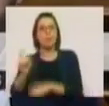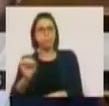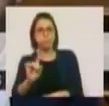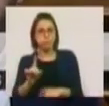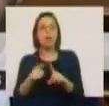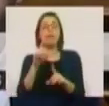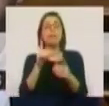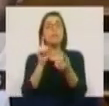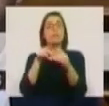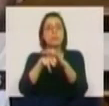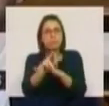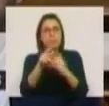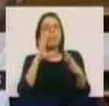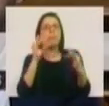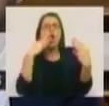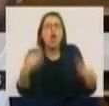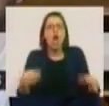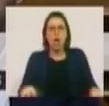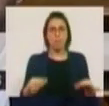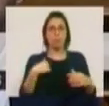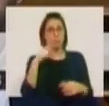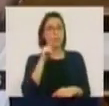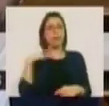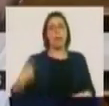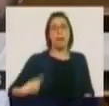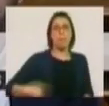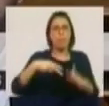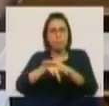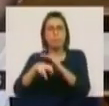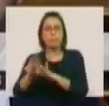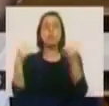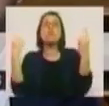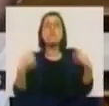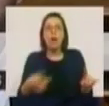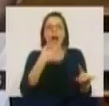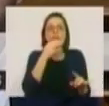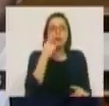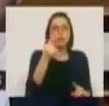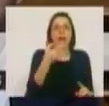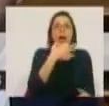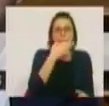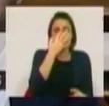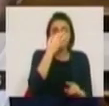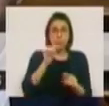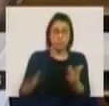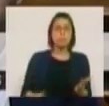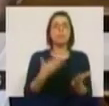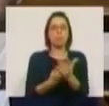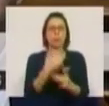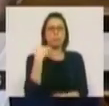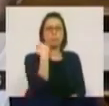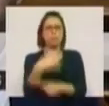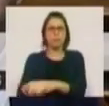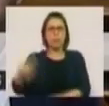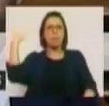comercializados aos balcões normais que nós encontramos todos os dias, apenas em balcões especializados. Estas propostas foram